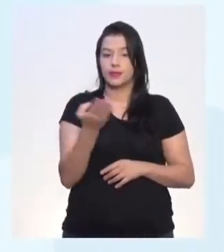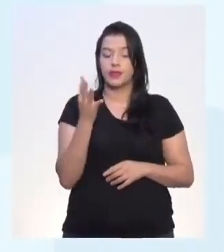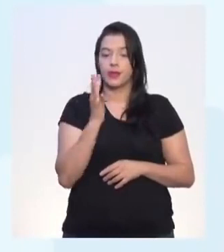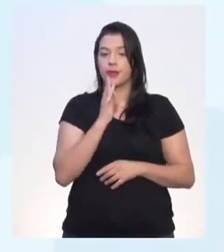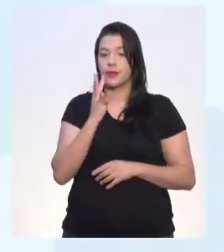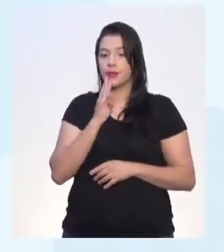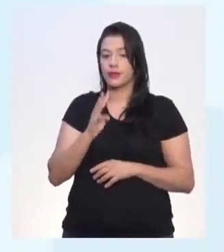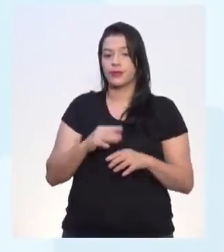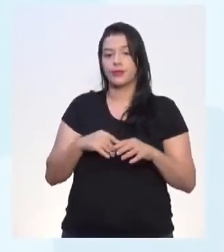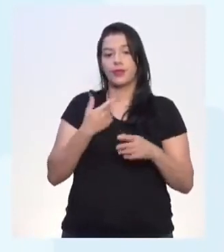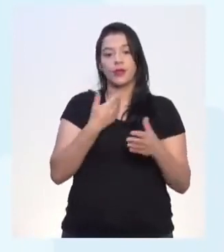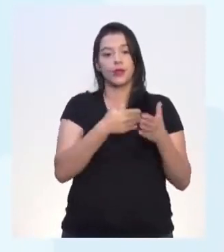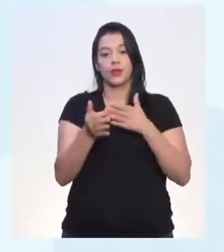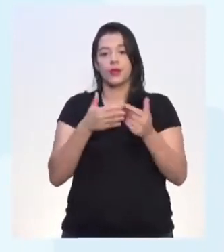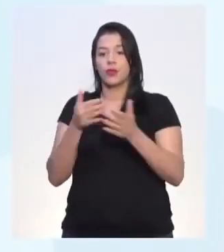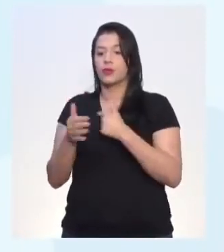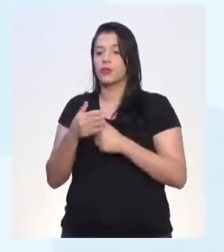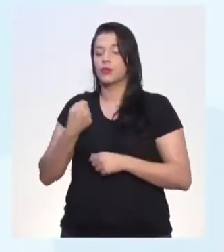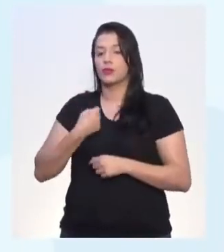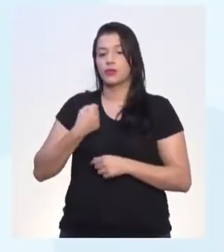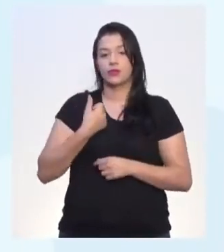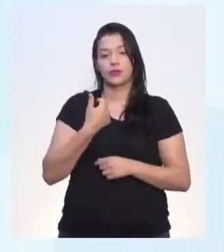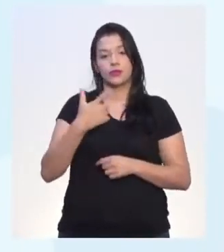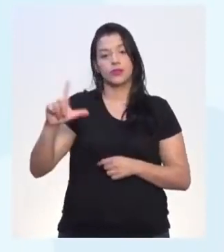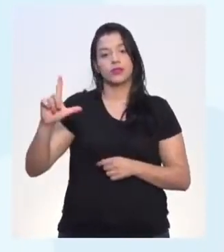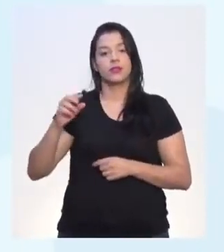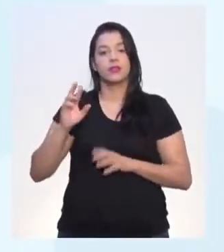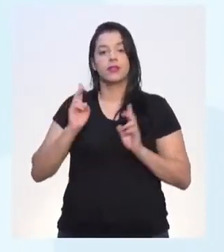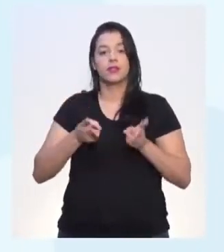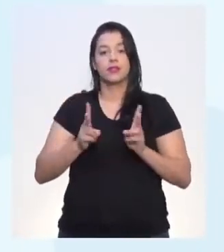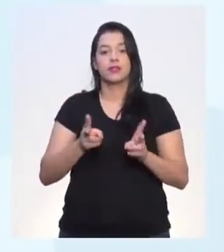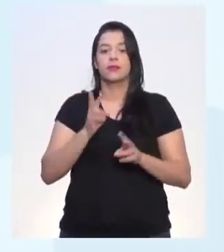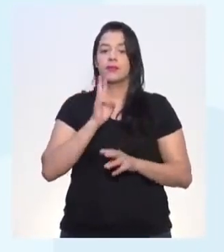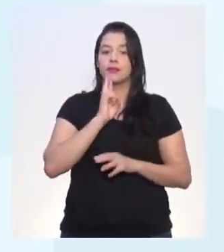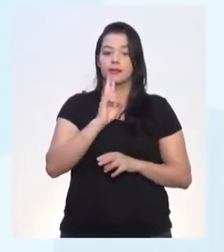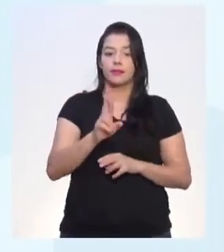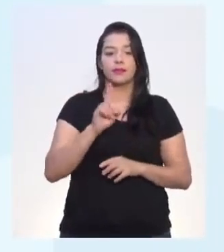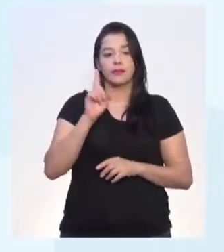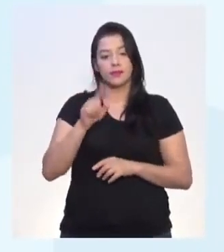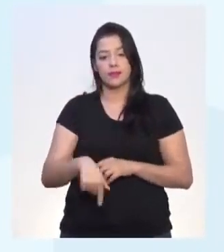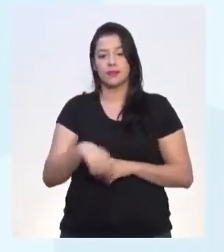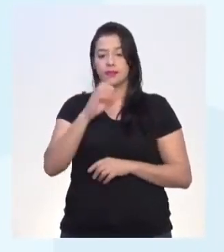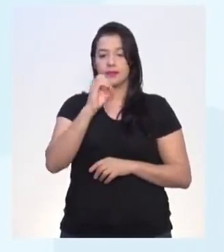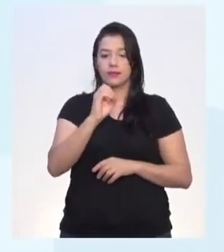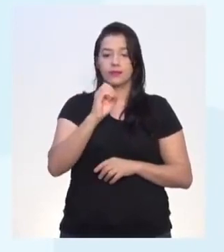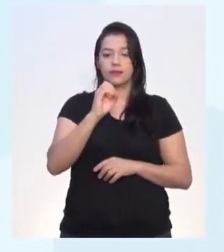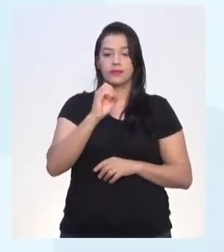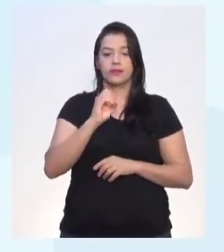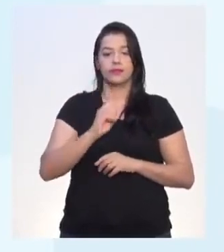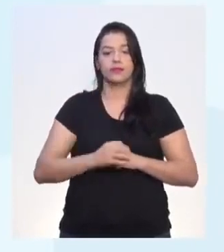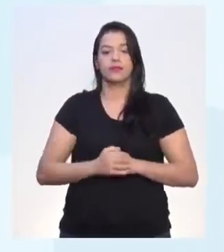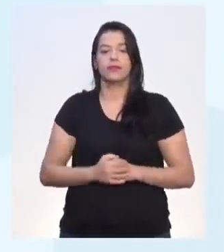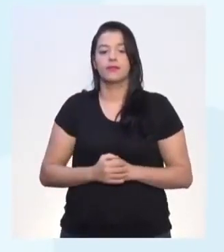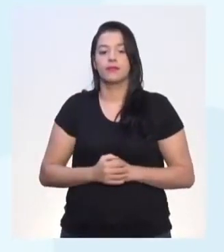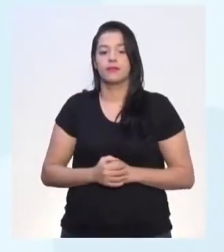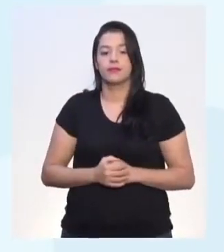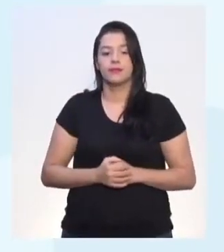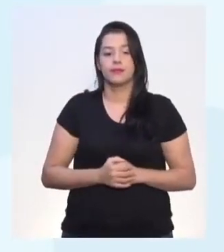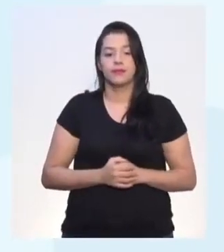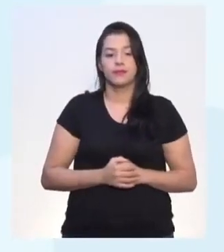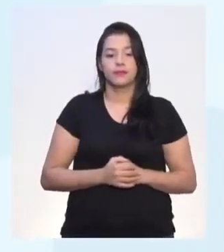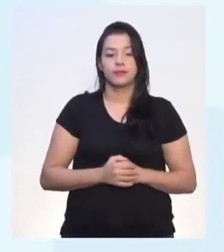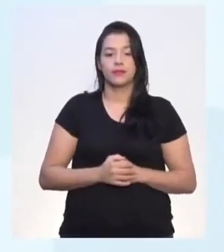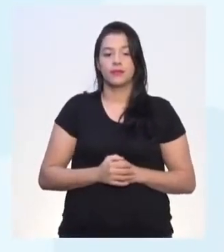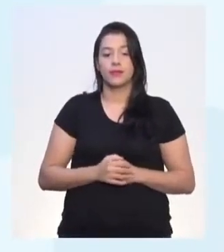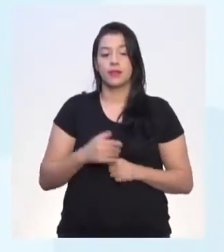número que multiplique por qualquer outro e sempre dará o mesmo resultado? É o 0, né? É ele mesmo que deveria estar aí, tá bom?